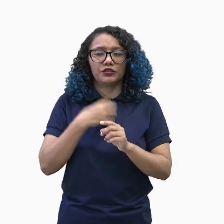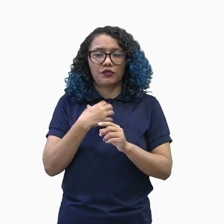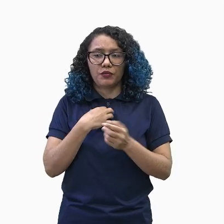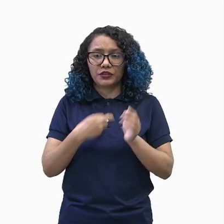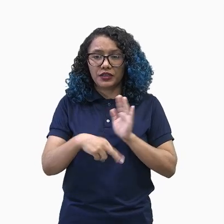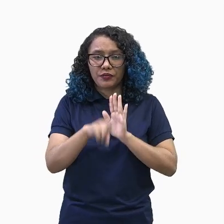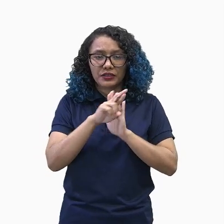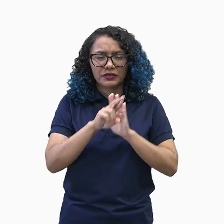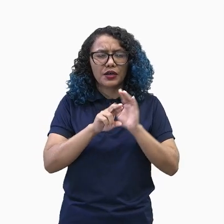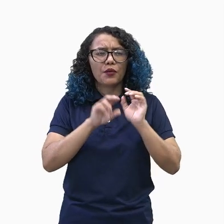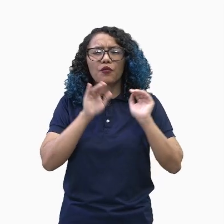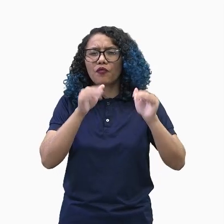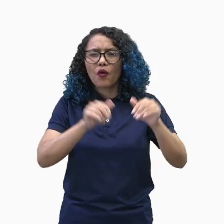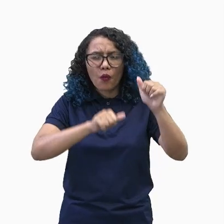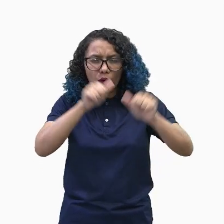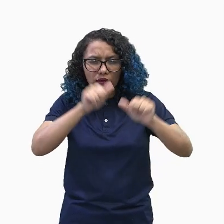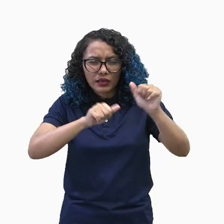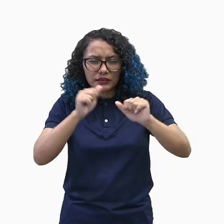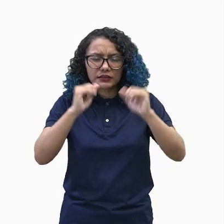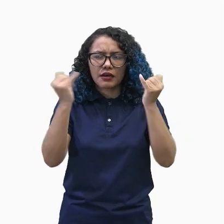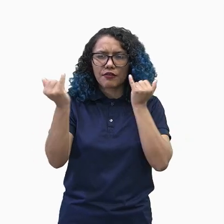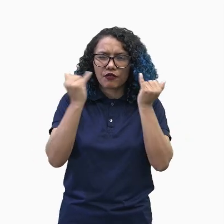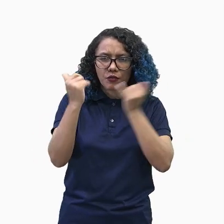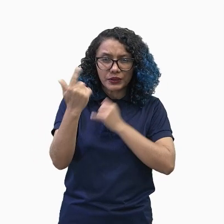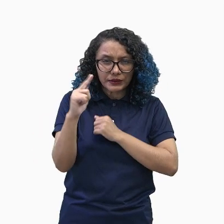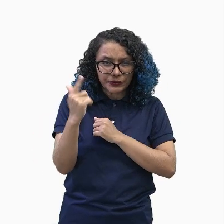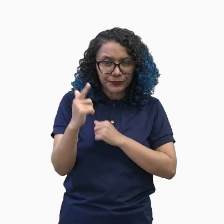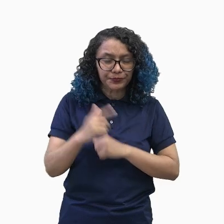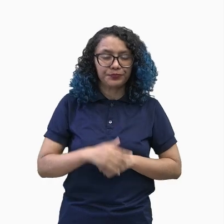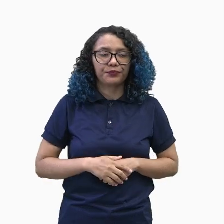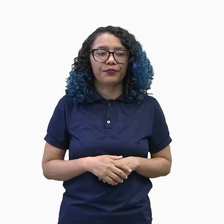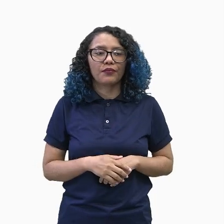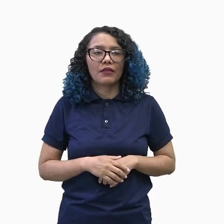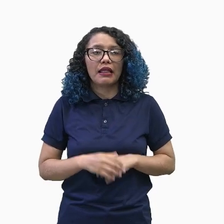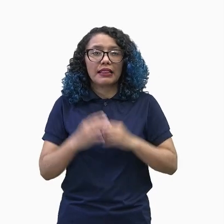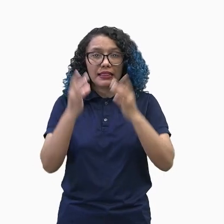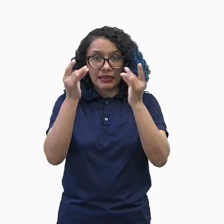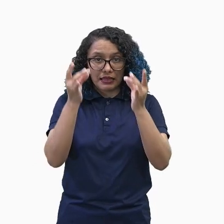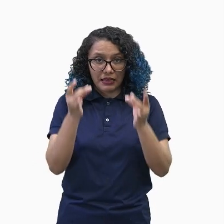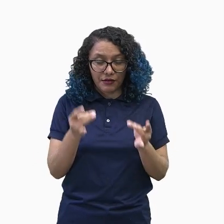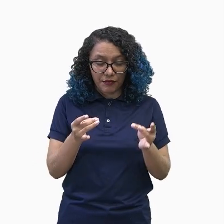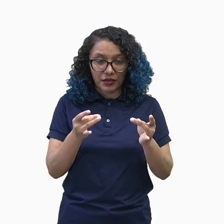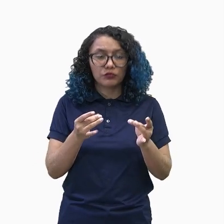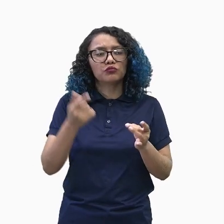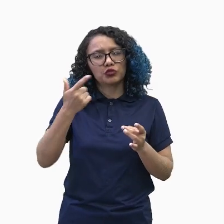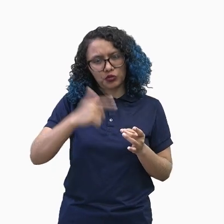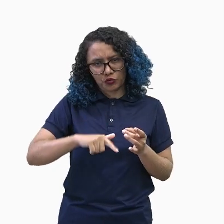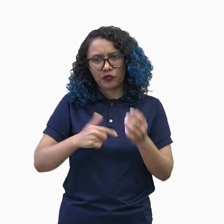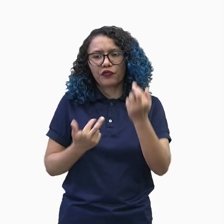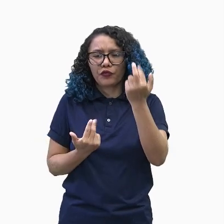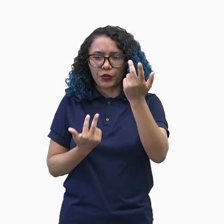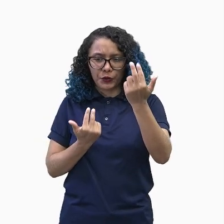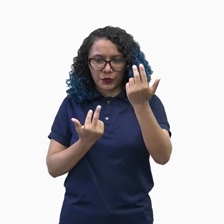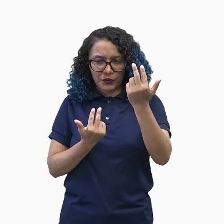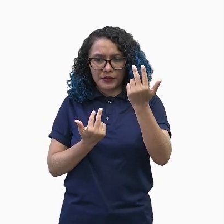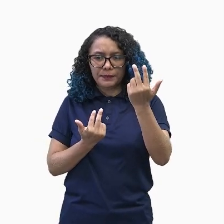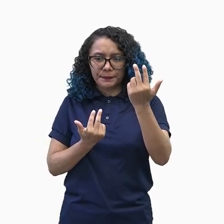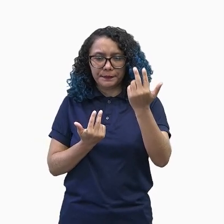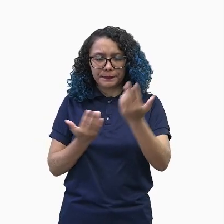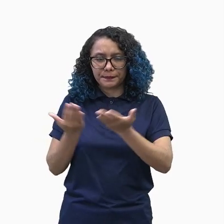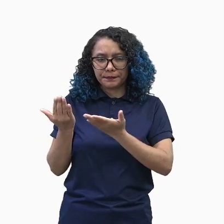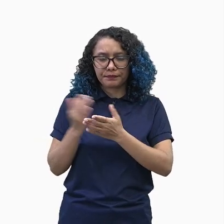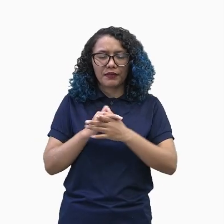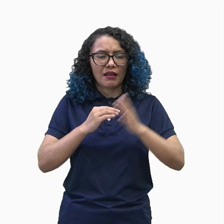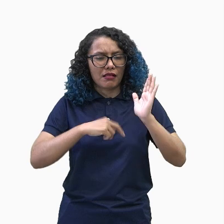representação para analisar informações geográficas. O detalhamento repete o que a gente tem lá no objeto de conhecimento. Leitura